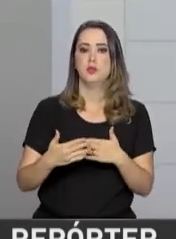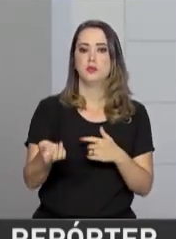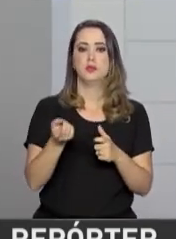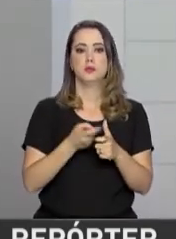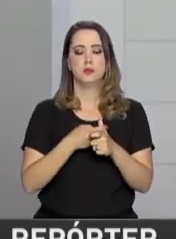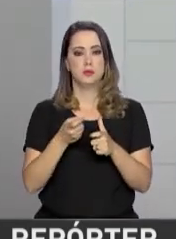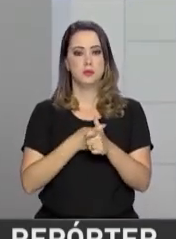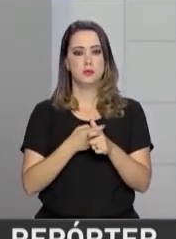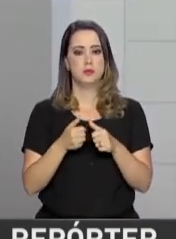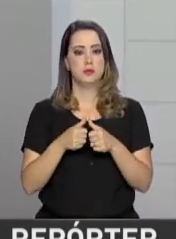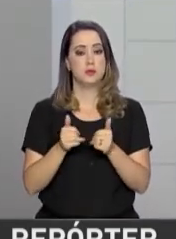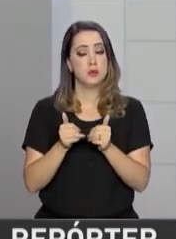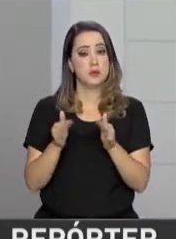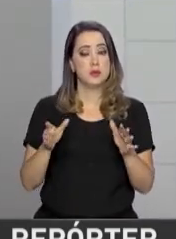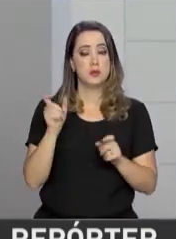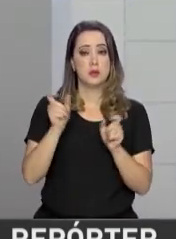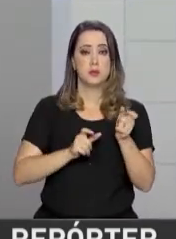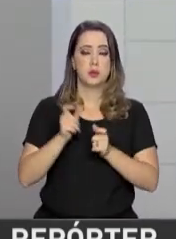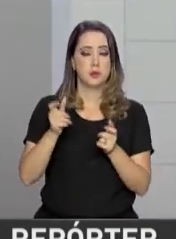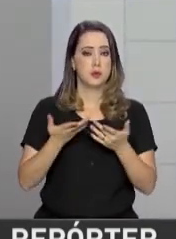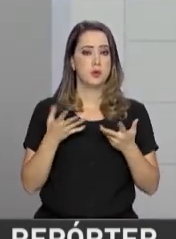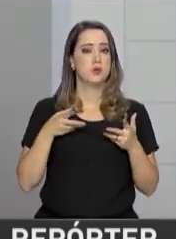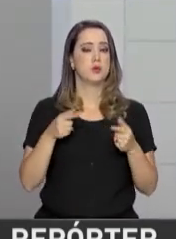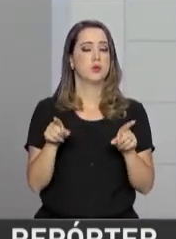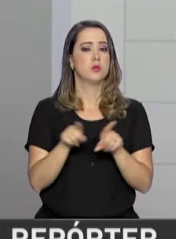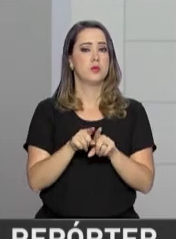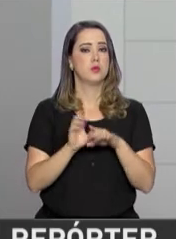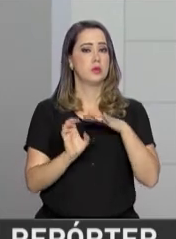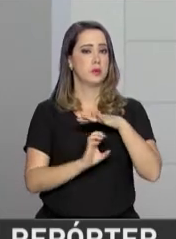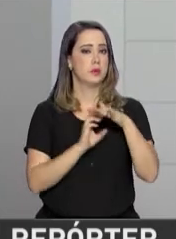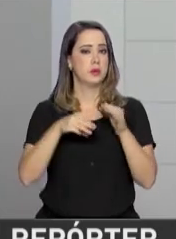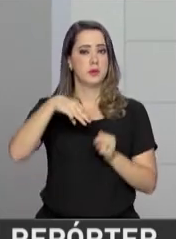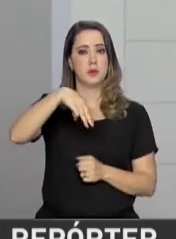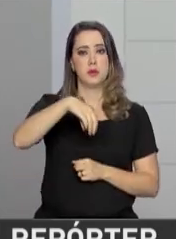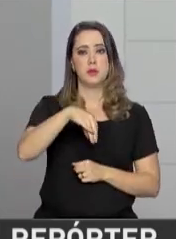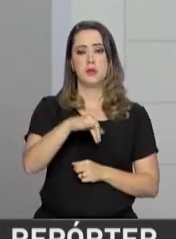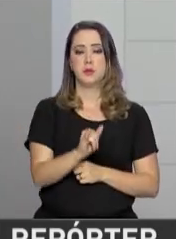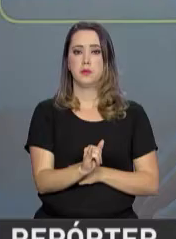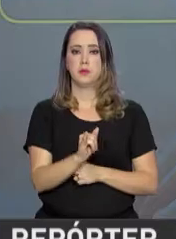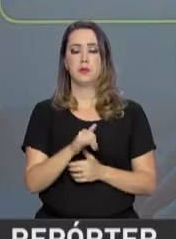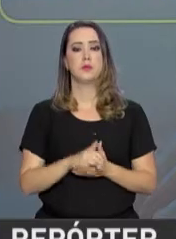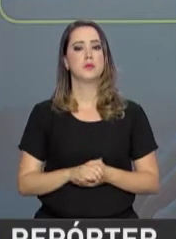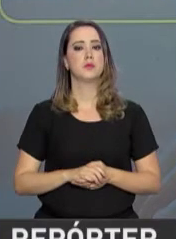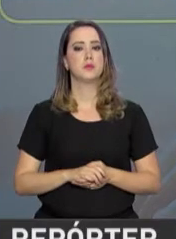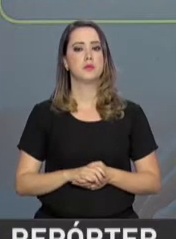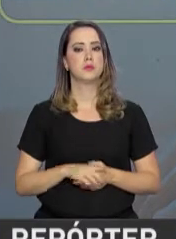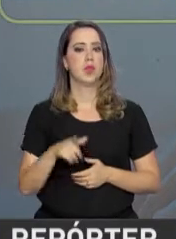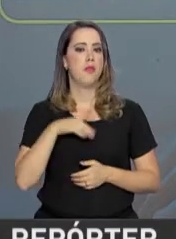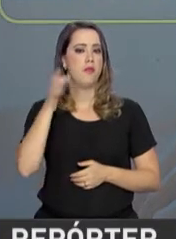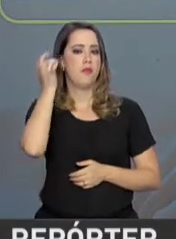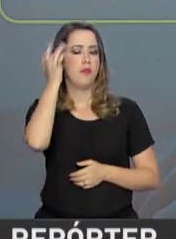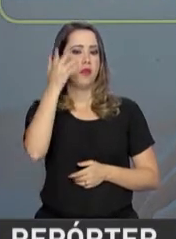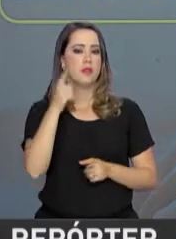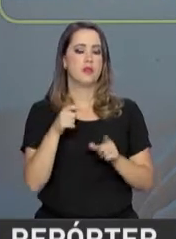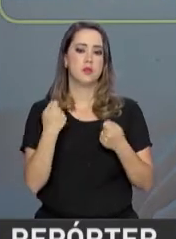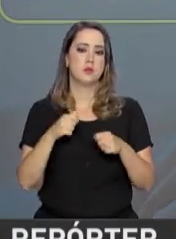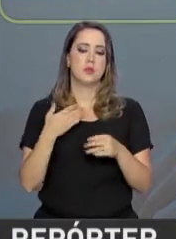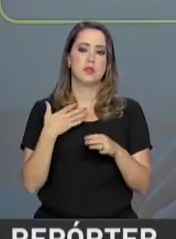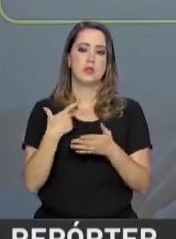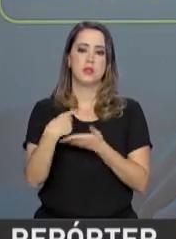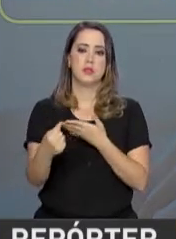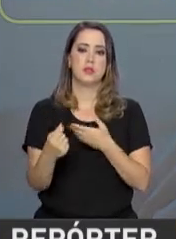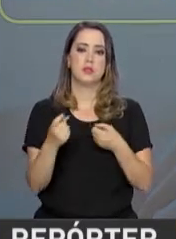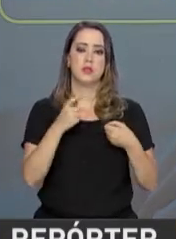está aberto para pessoas físicas e micro empreendedores individuais têm praticidade que não precisa sair de casa ele